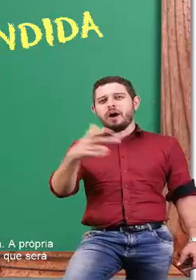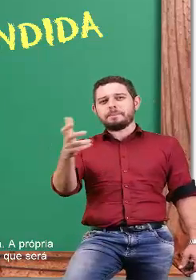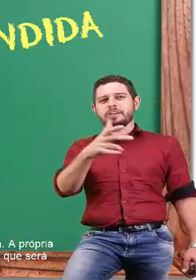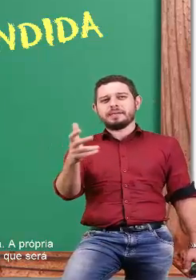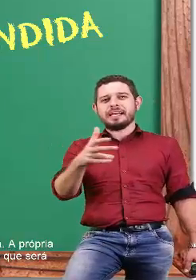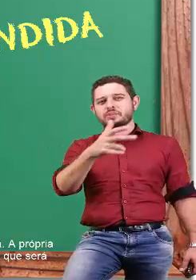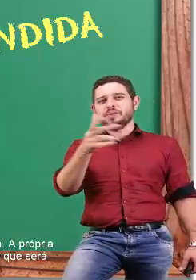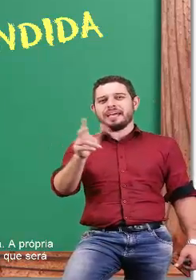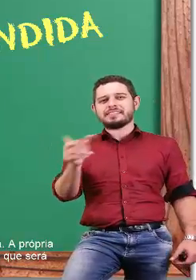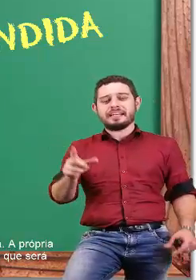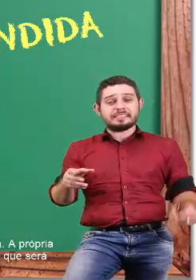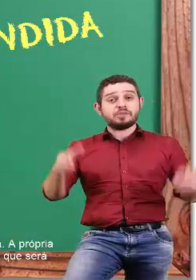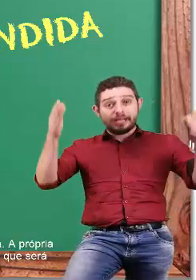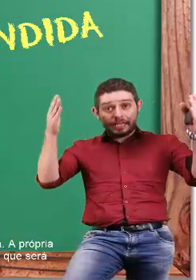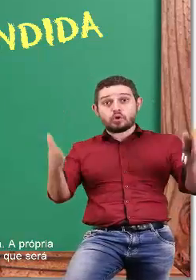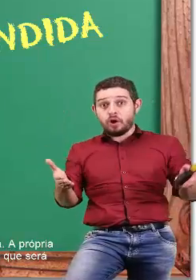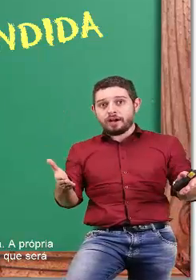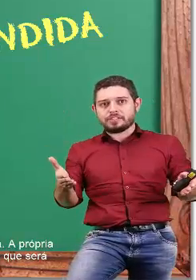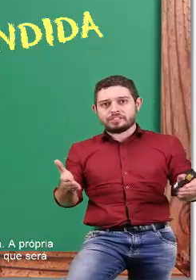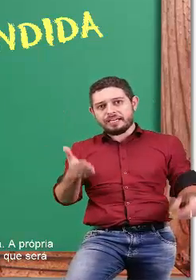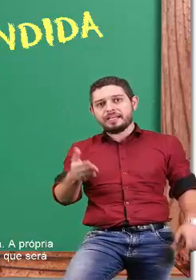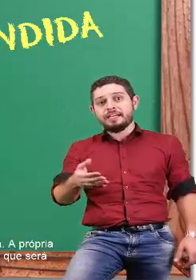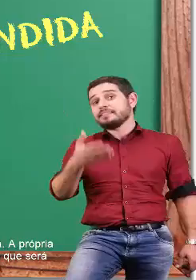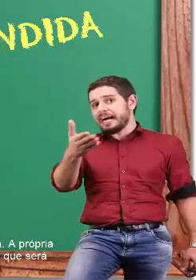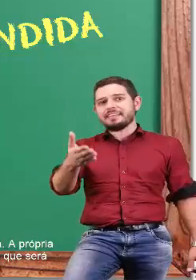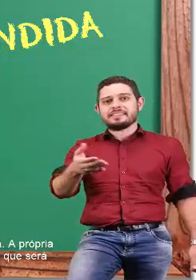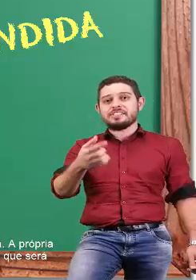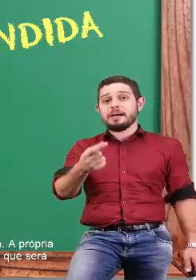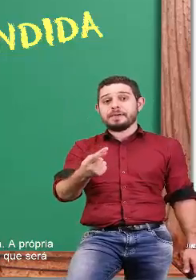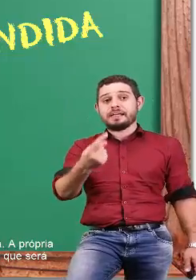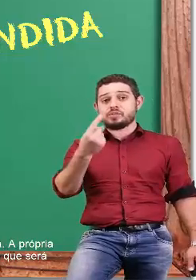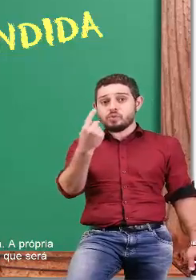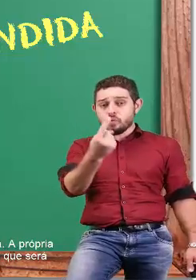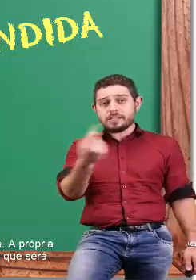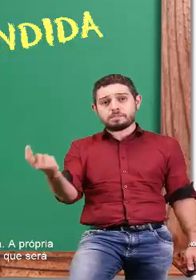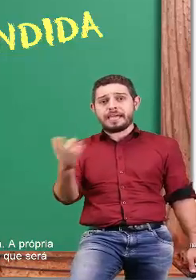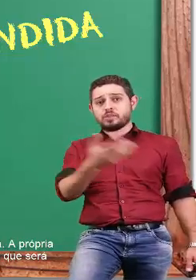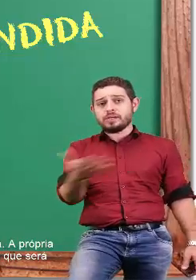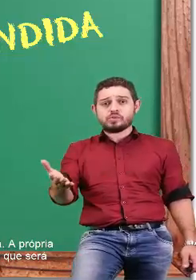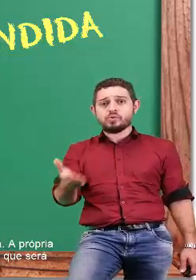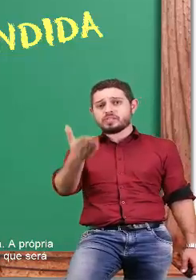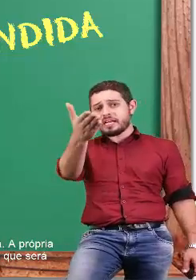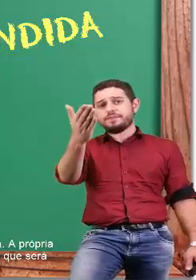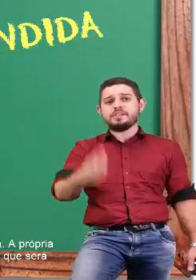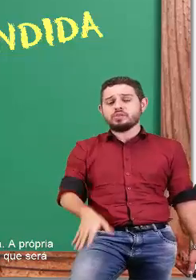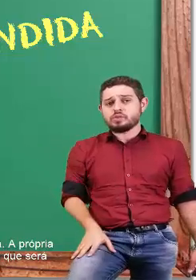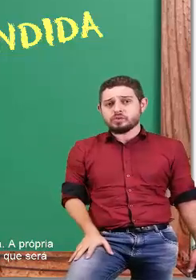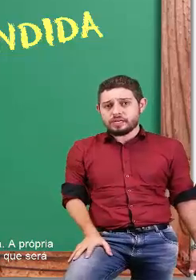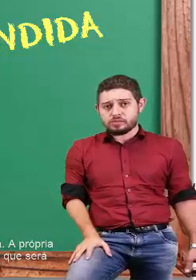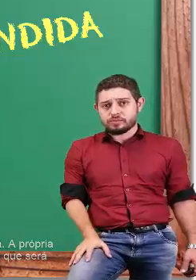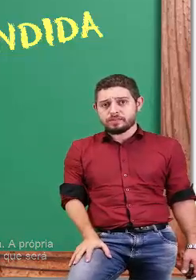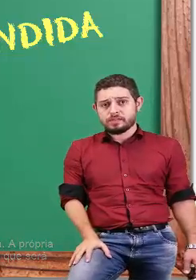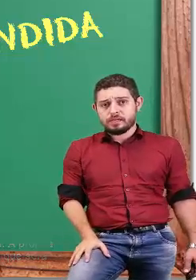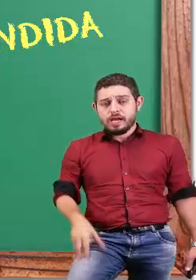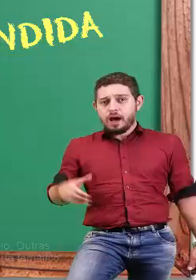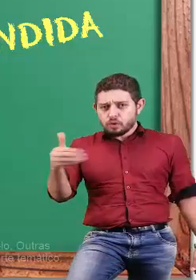A própria nomenclatura é esclarecedora, recorte, né? Trata-se de apenas um aspecto do assunto que será defendido no seu